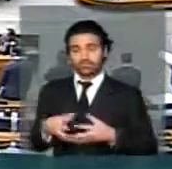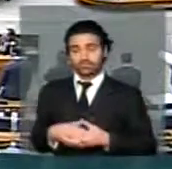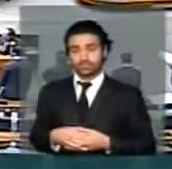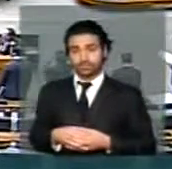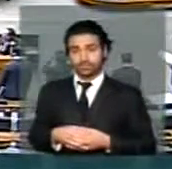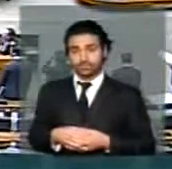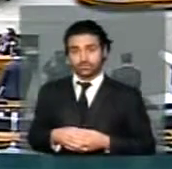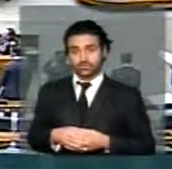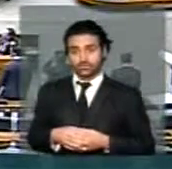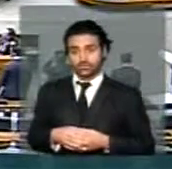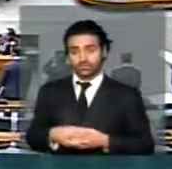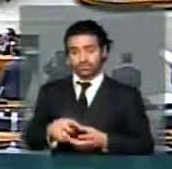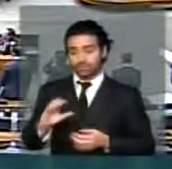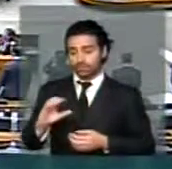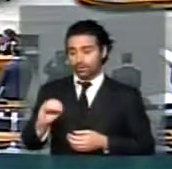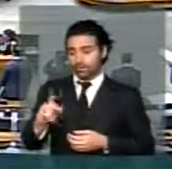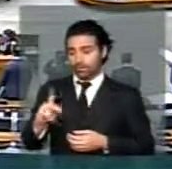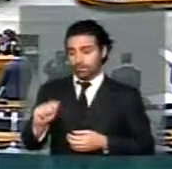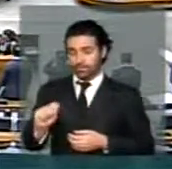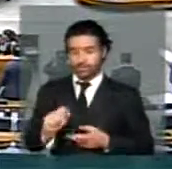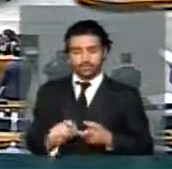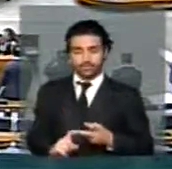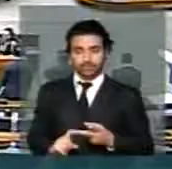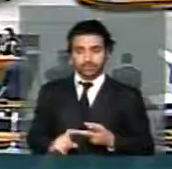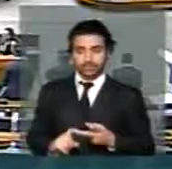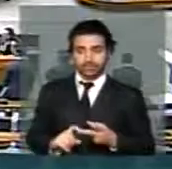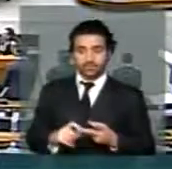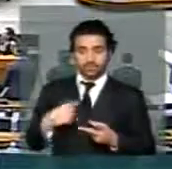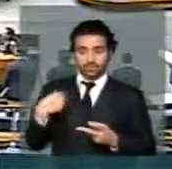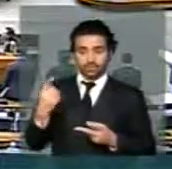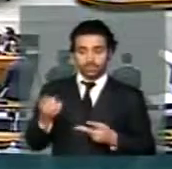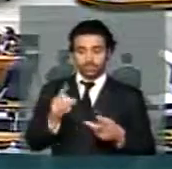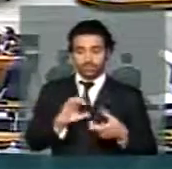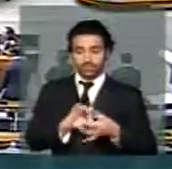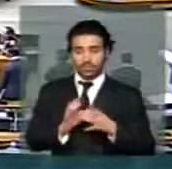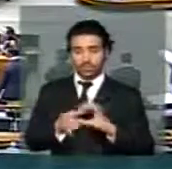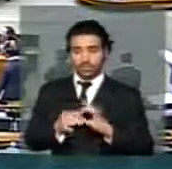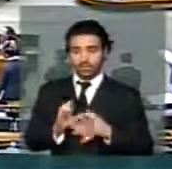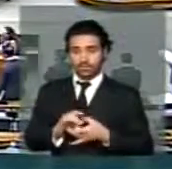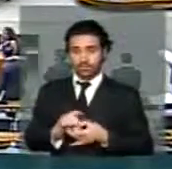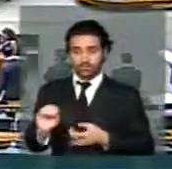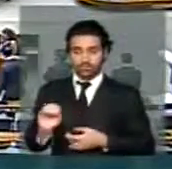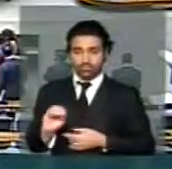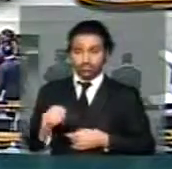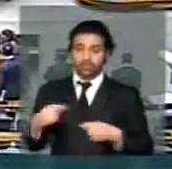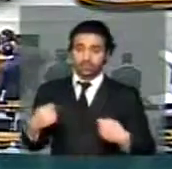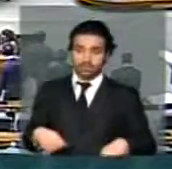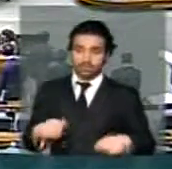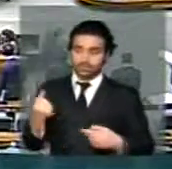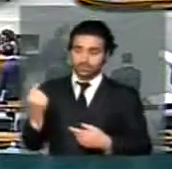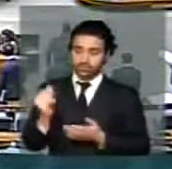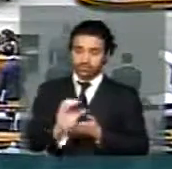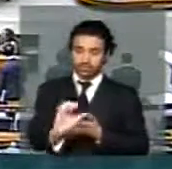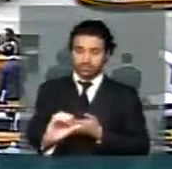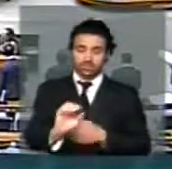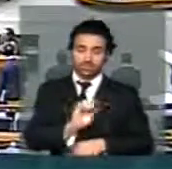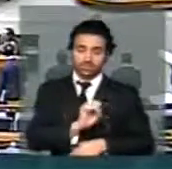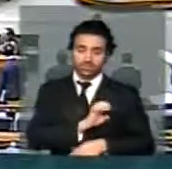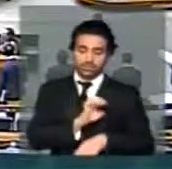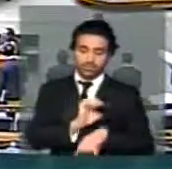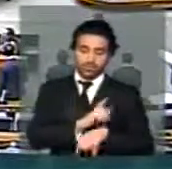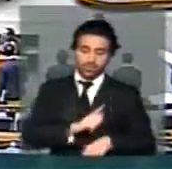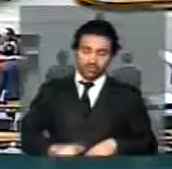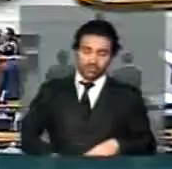como foi a Copa e a as próximas Olimpíadas exige investimento do